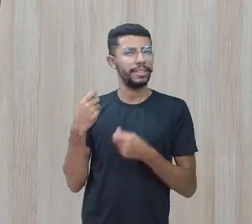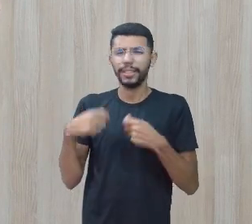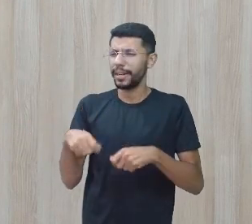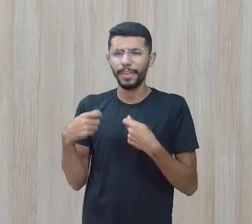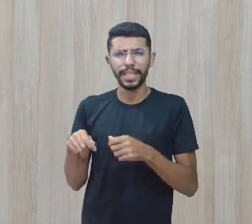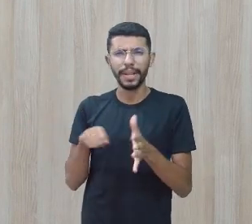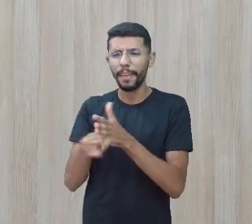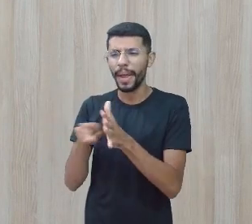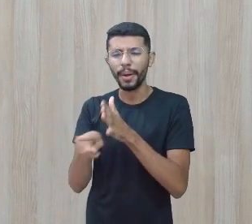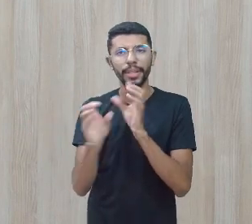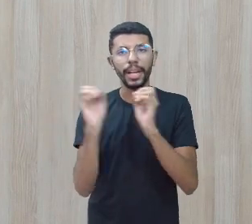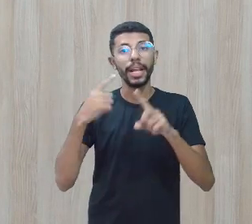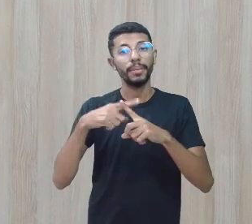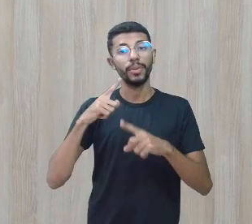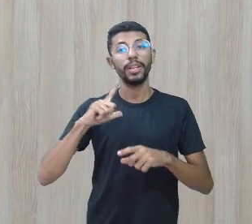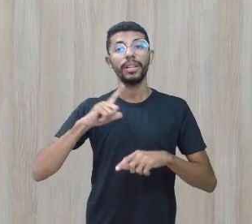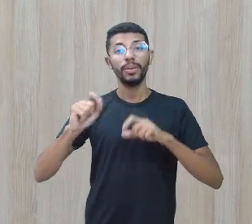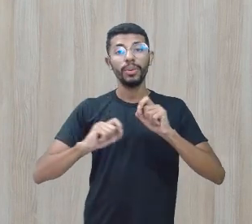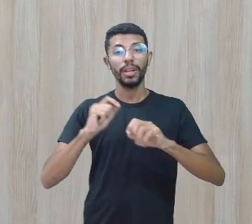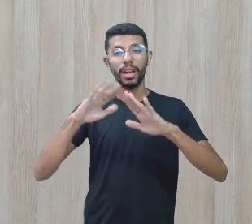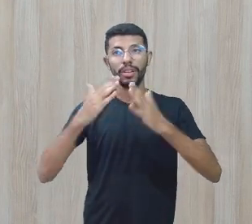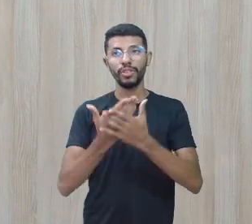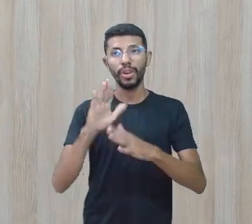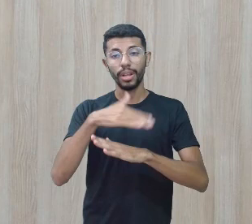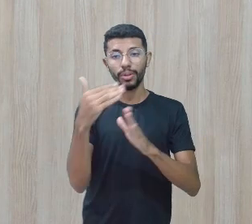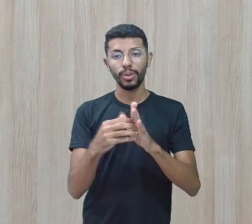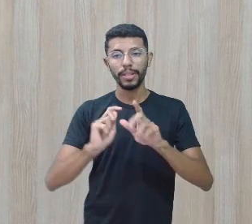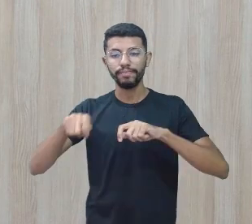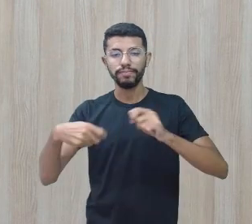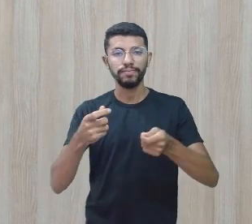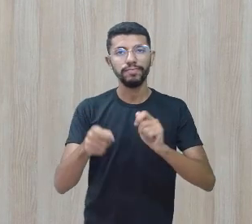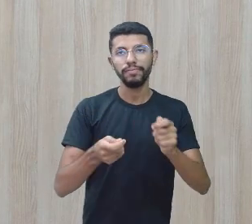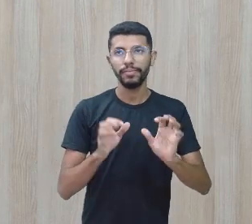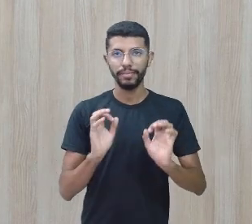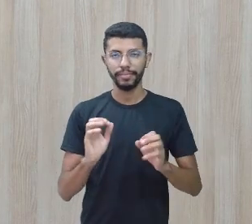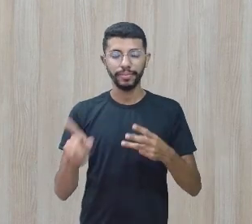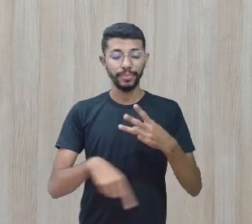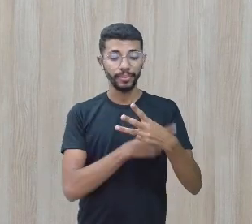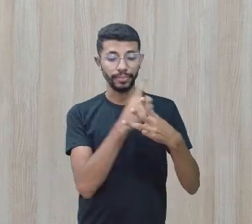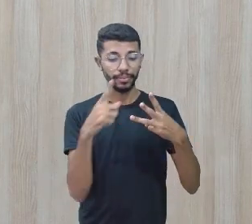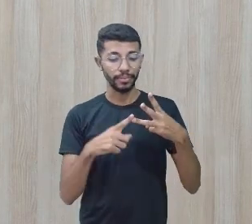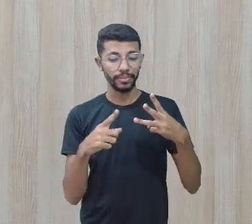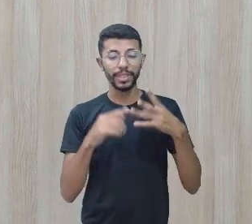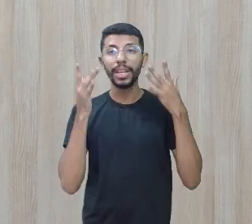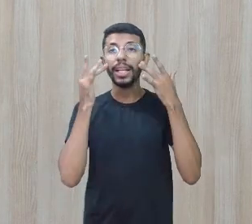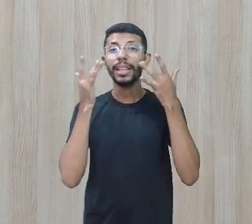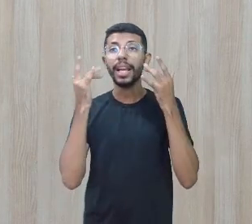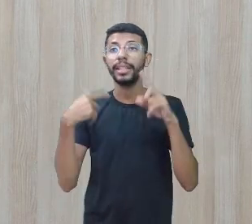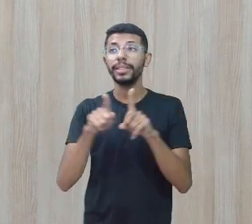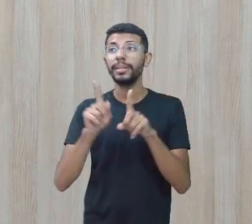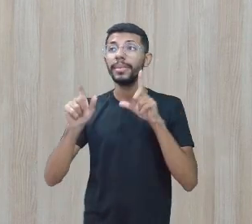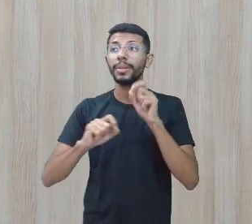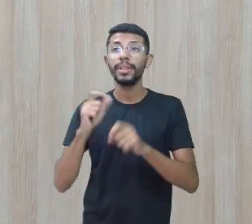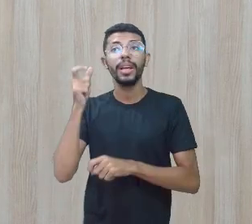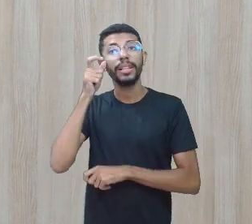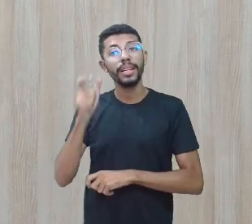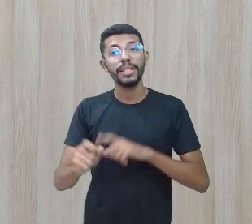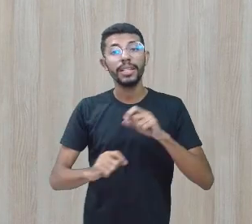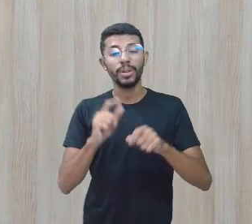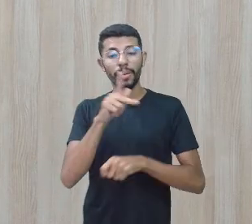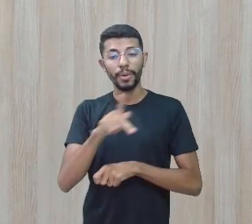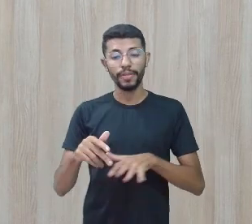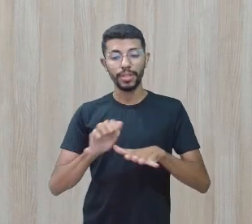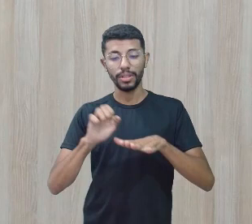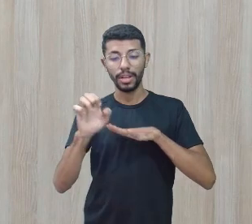com a escola toda sinalizada. E a questão do teatro também é muito interessante o professor do AE sugerir. Para